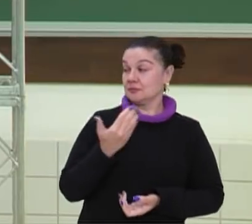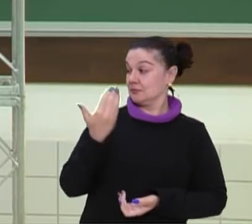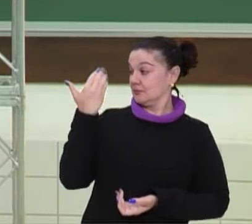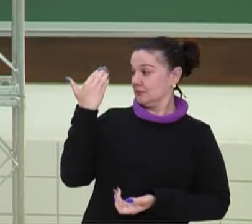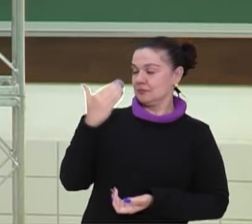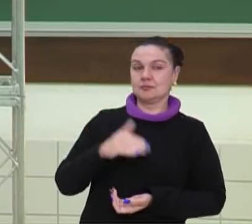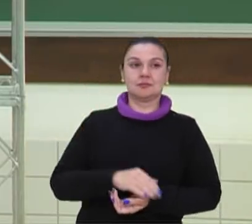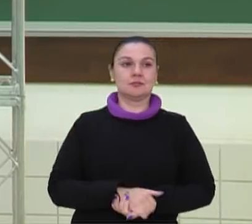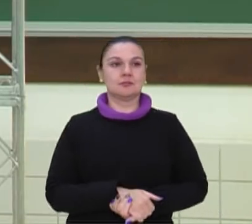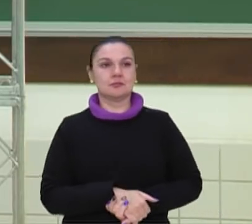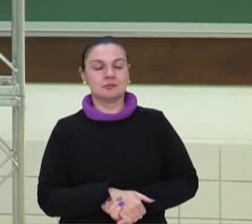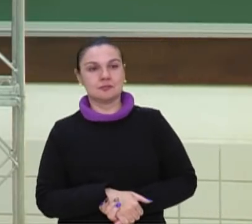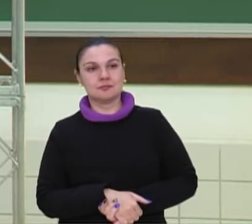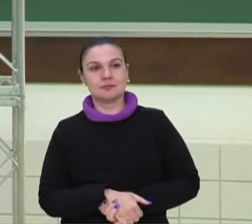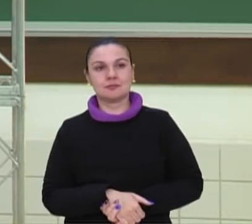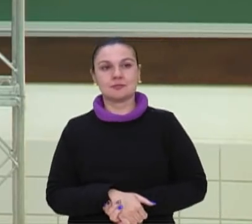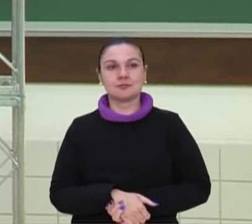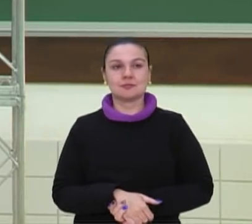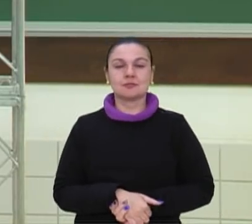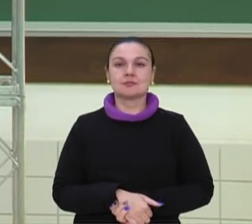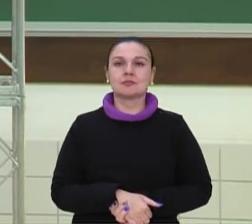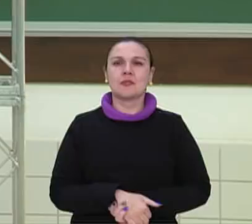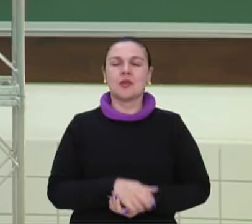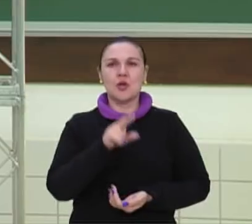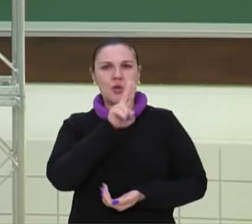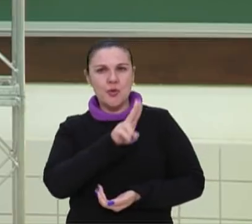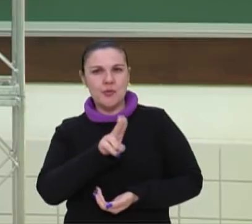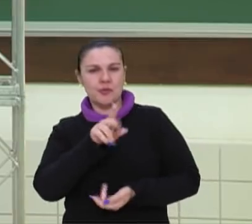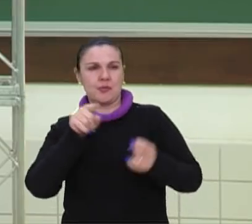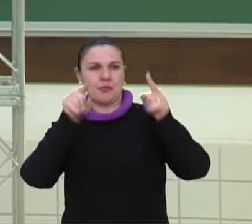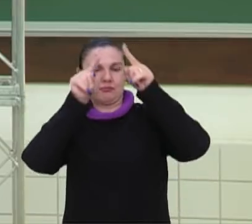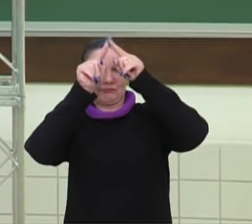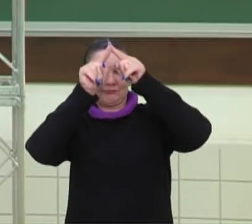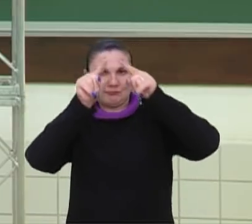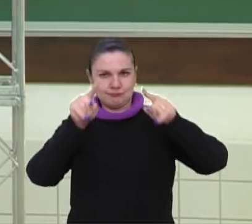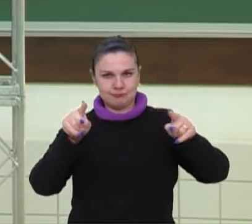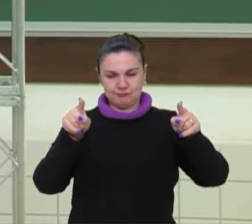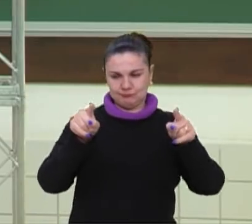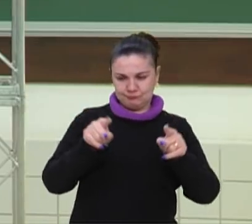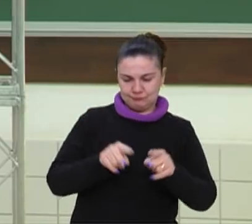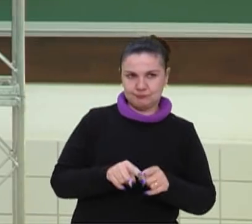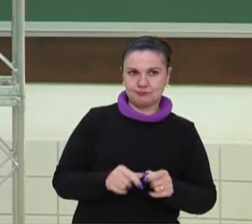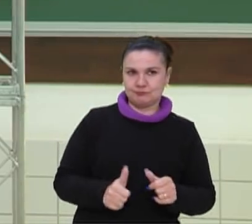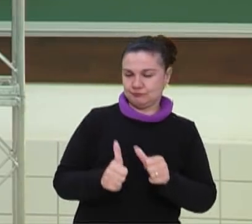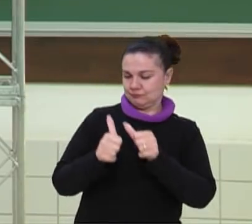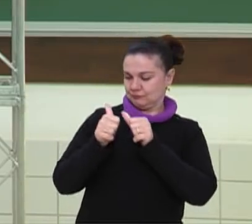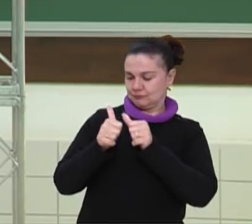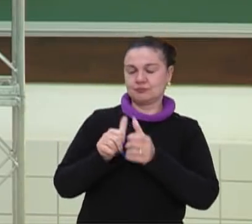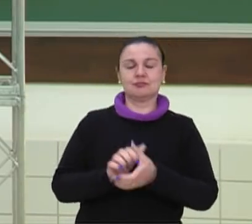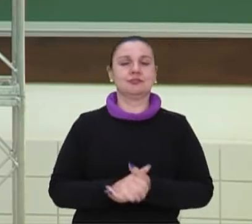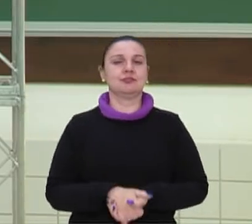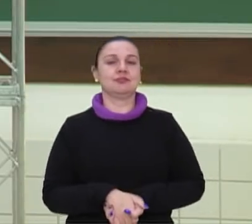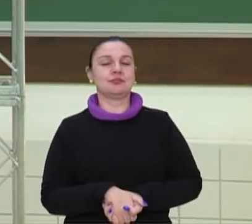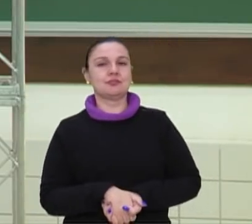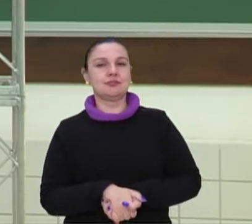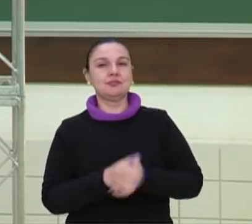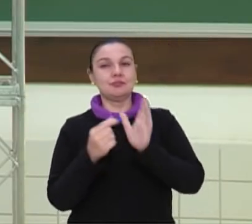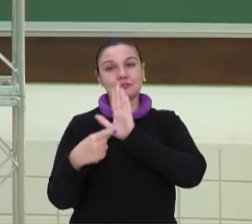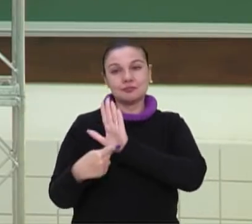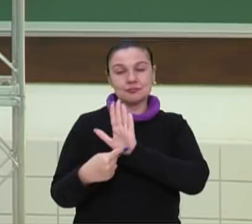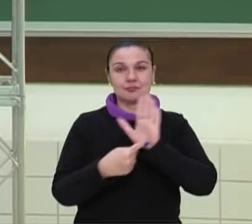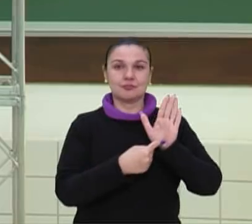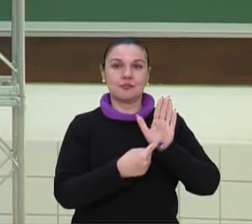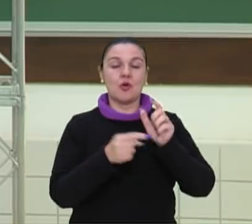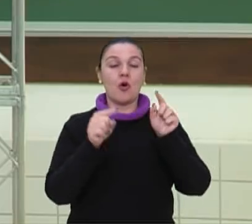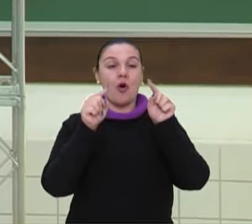Vamos ver um exemplo agora, tá? Considere o paralelogramo, representado abaixo, determine